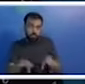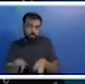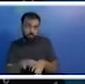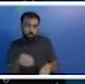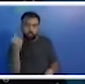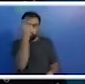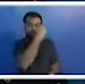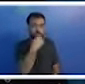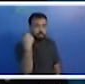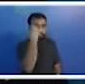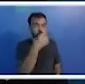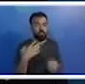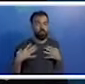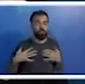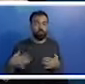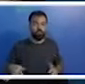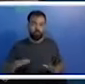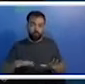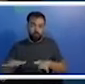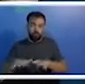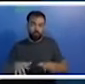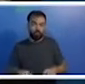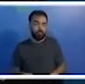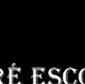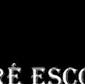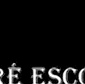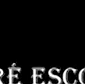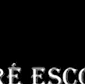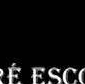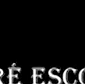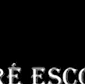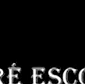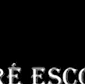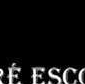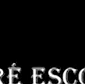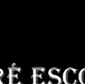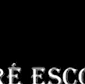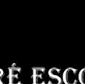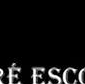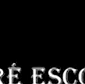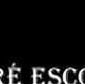gestos e as expressões combinado daqui a pouco eu volto